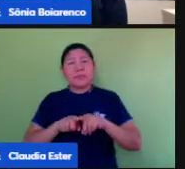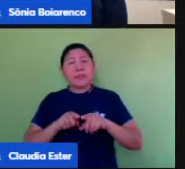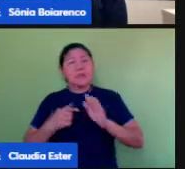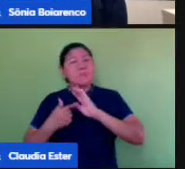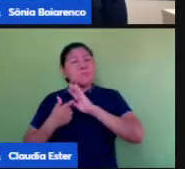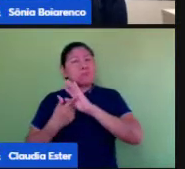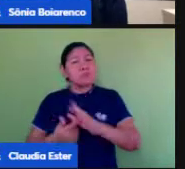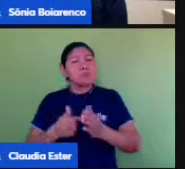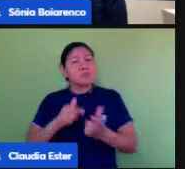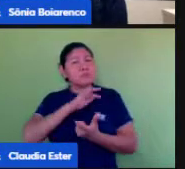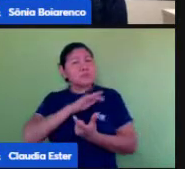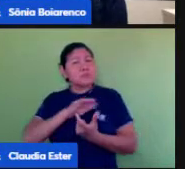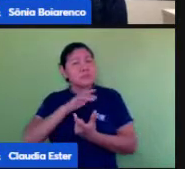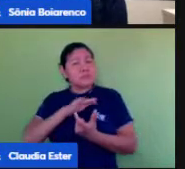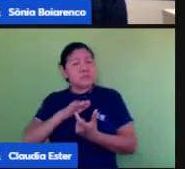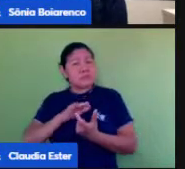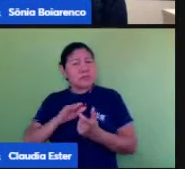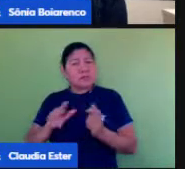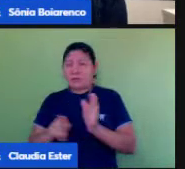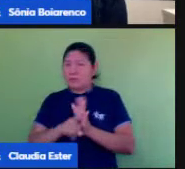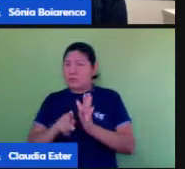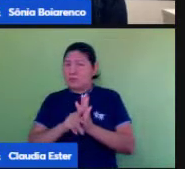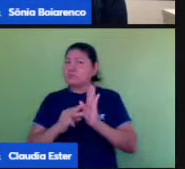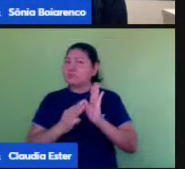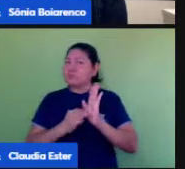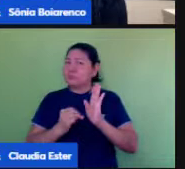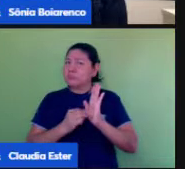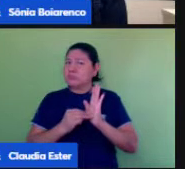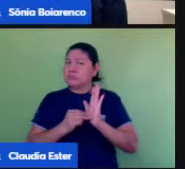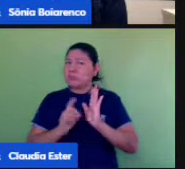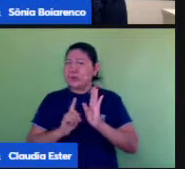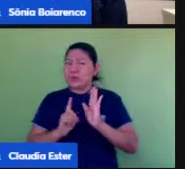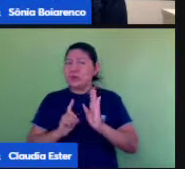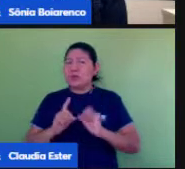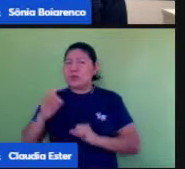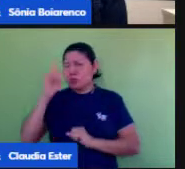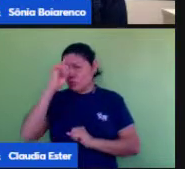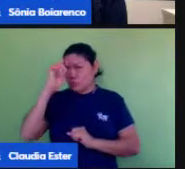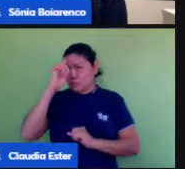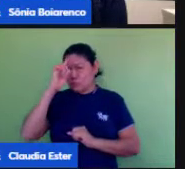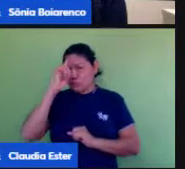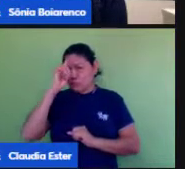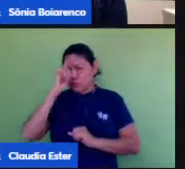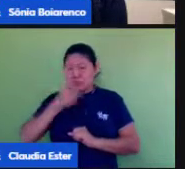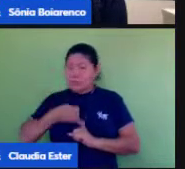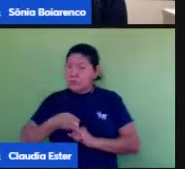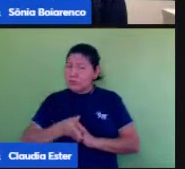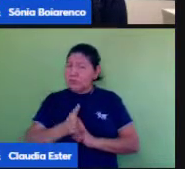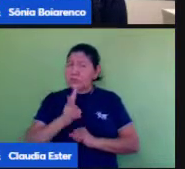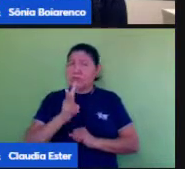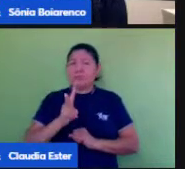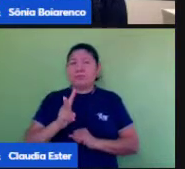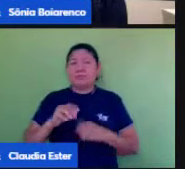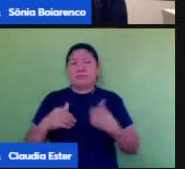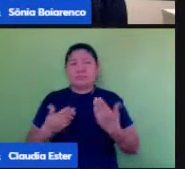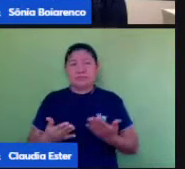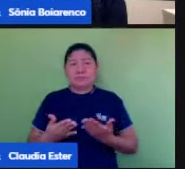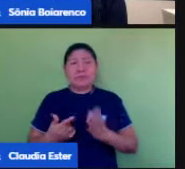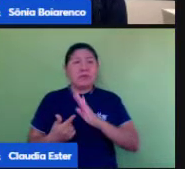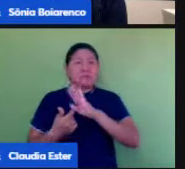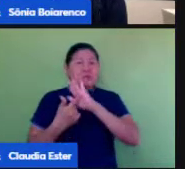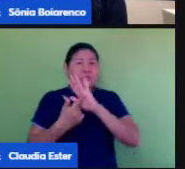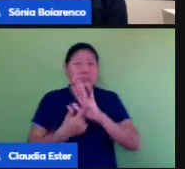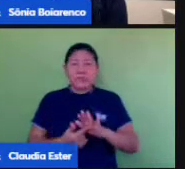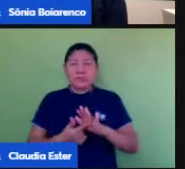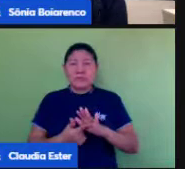um método, ele é algo contínuo e permanente. E ela nos